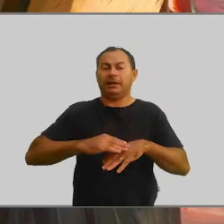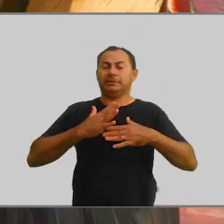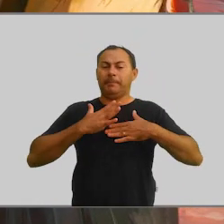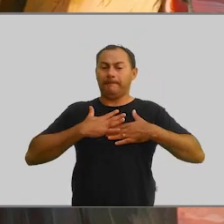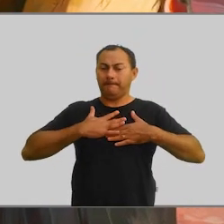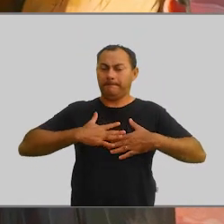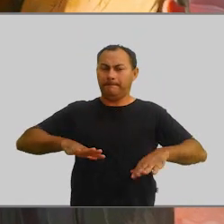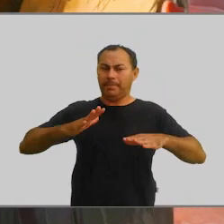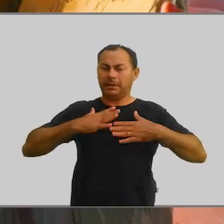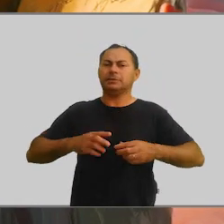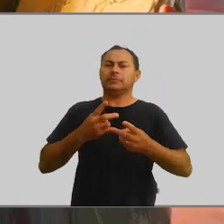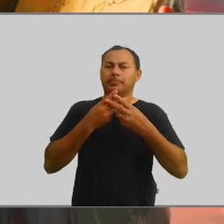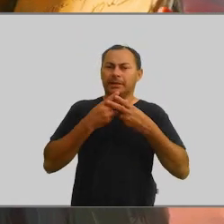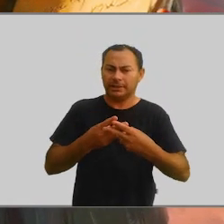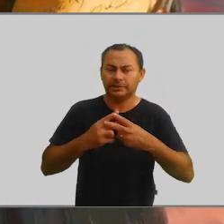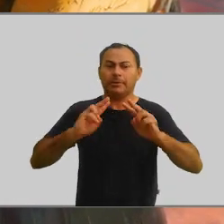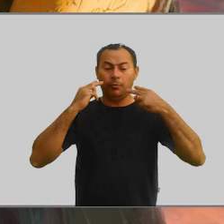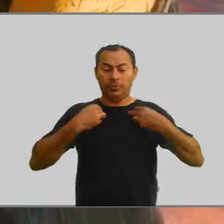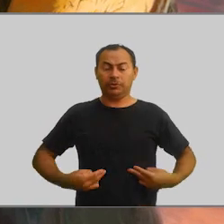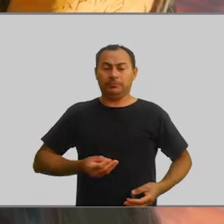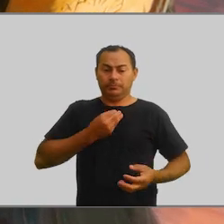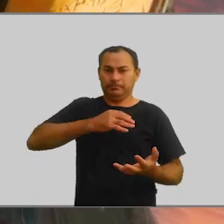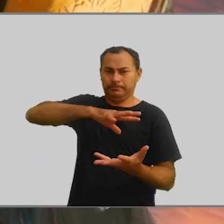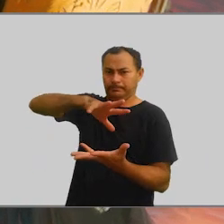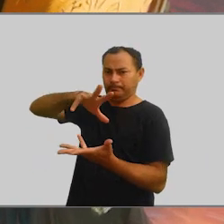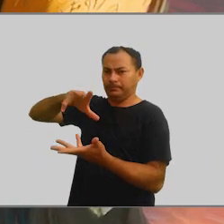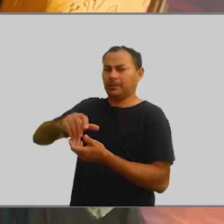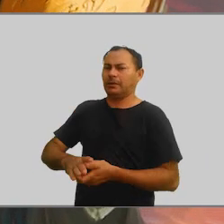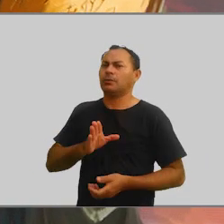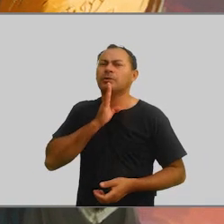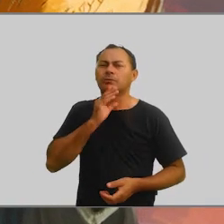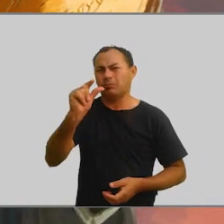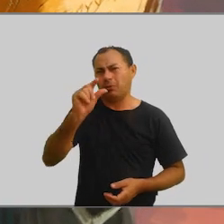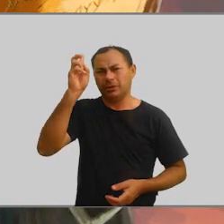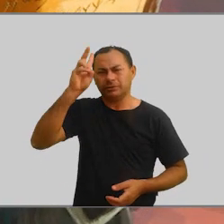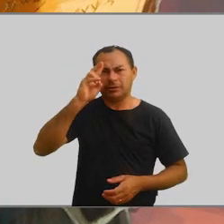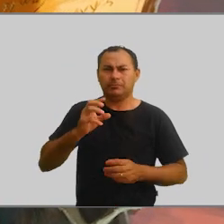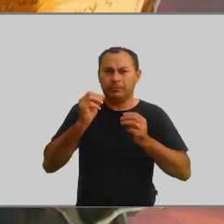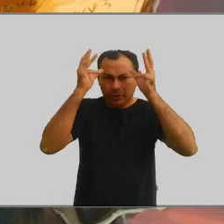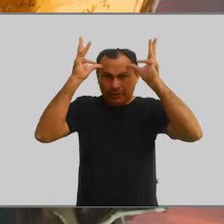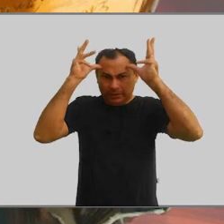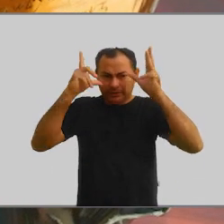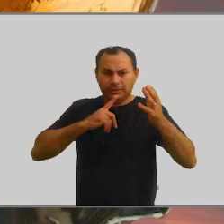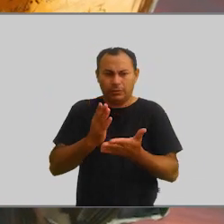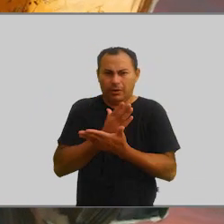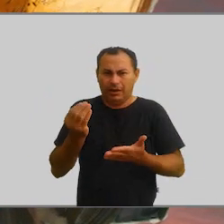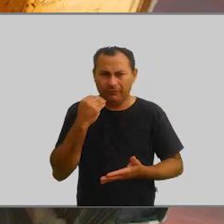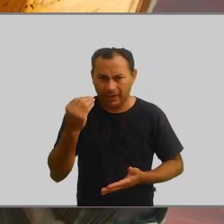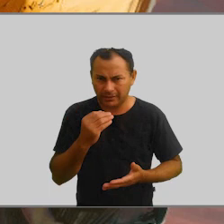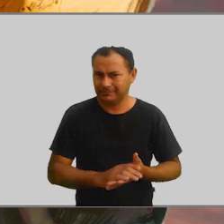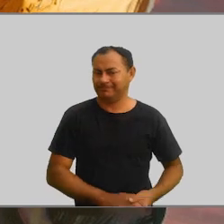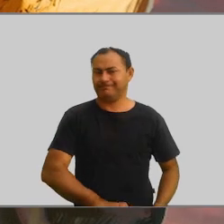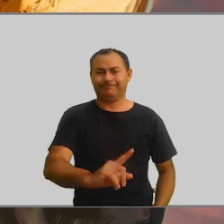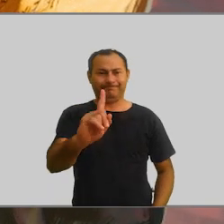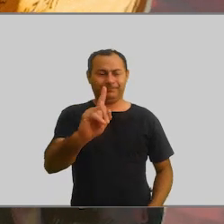mais manso, paciente, que viveu na terra. Conhecendo um pouco da história de Moisés, você acha que ele tinha alguma coisa de fraco?